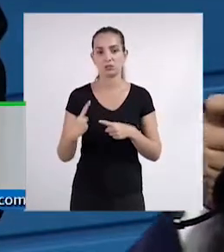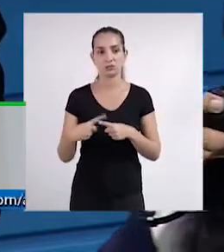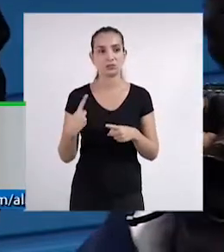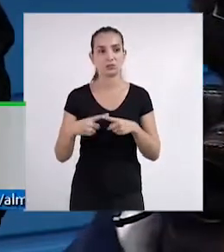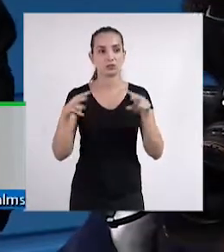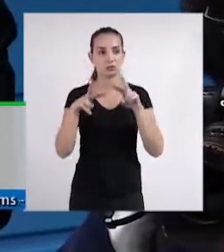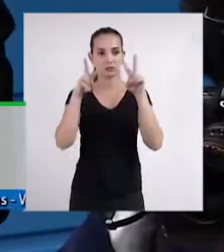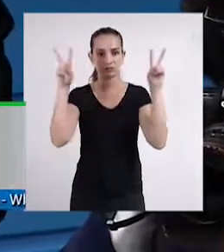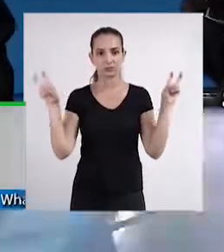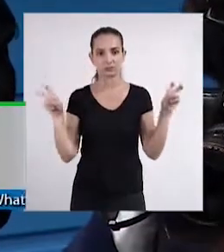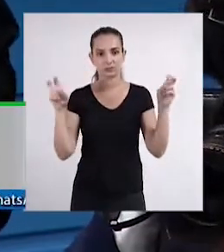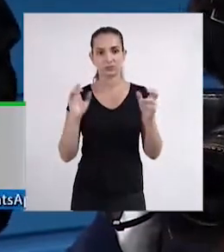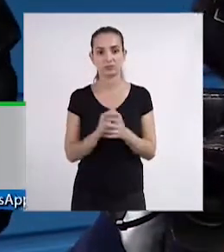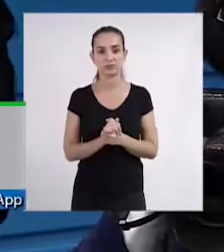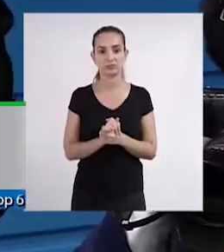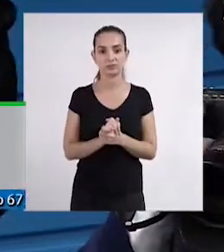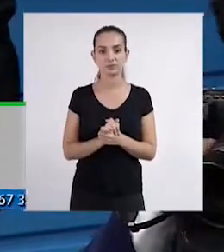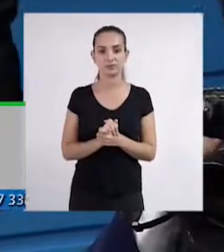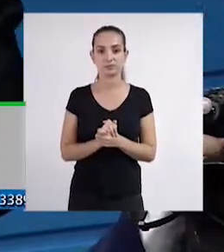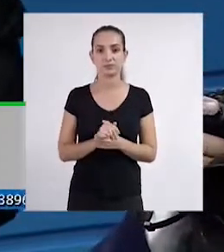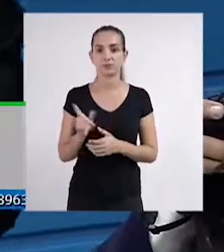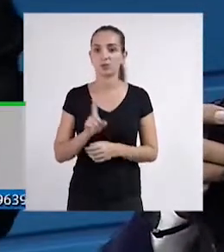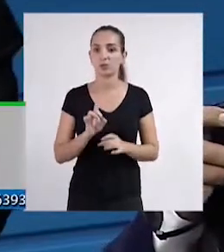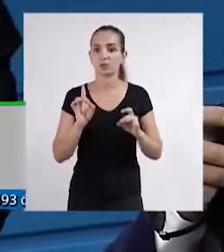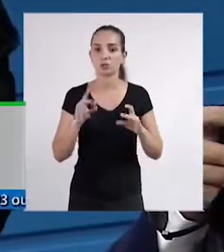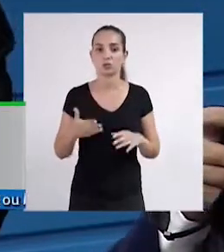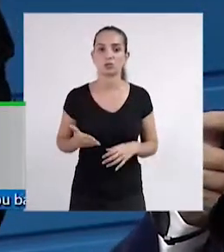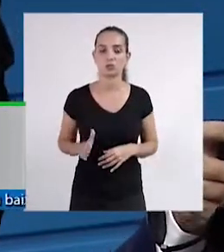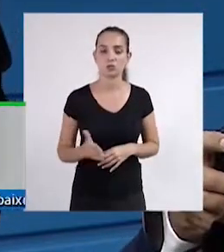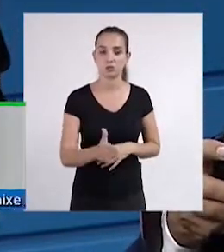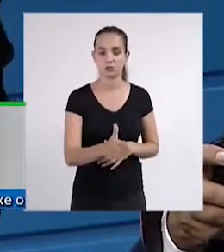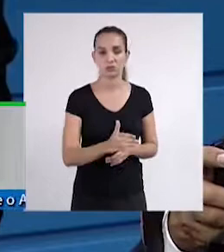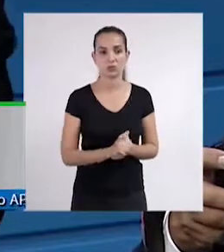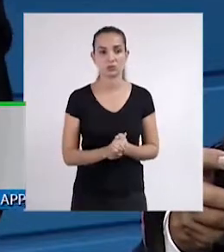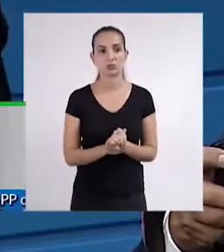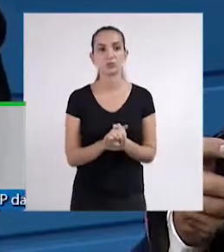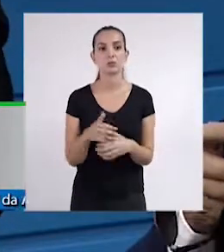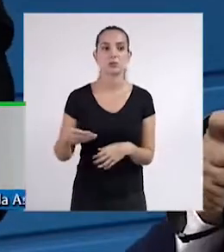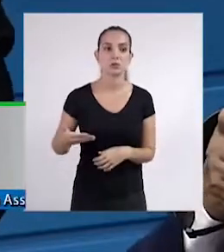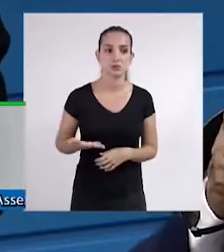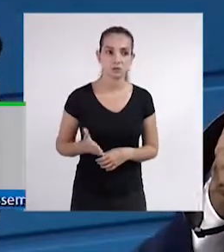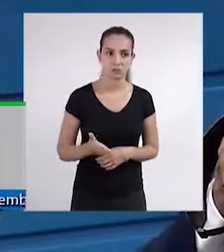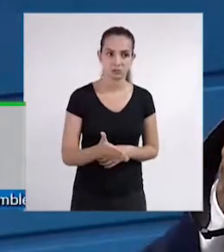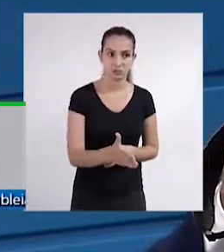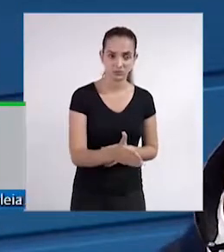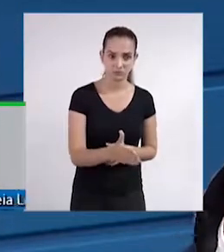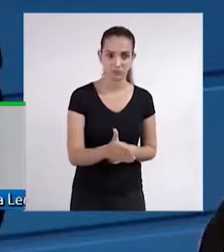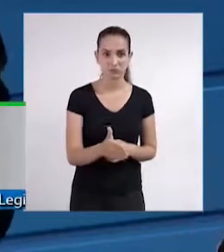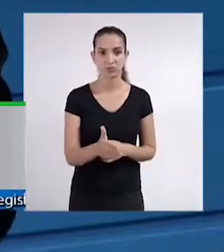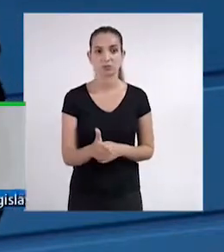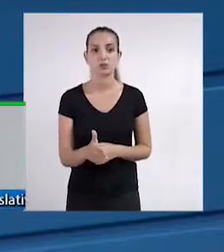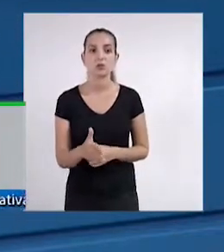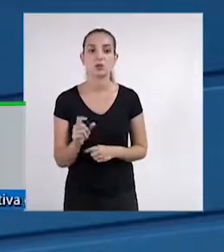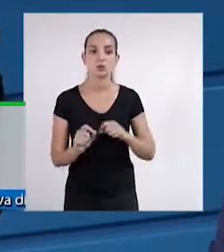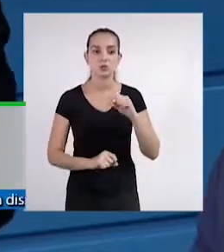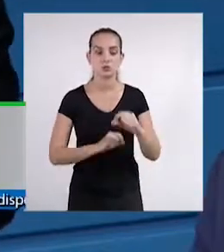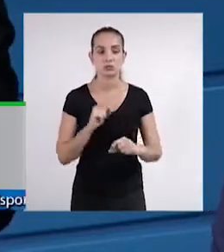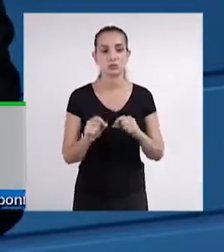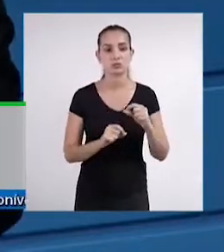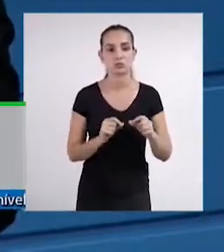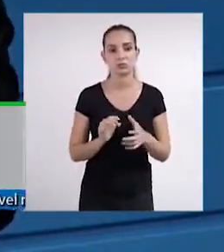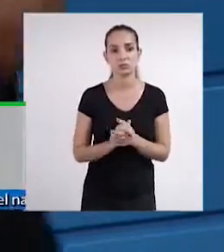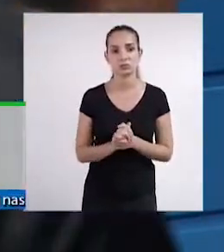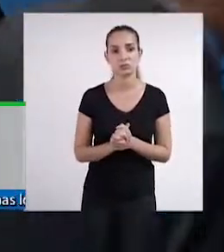não é só o peixe, e a questão de pescar, não pescar, que o pescador está acabando